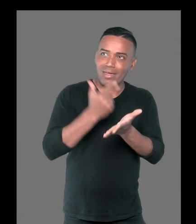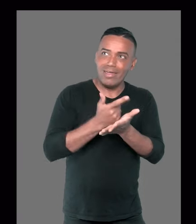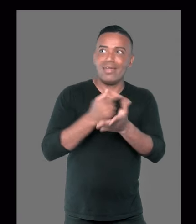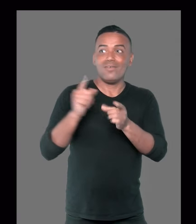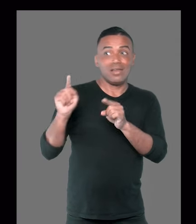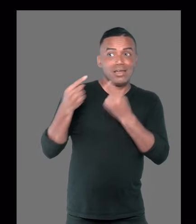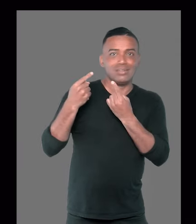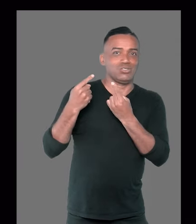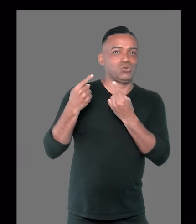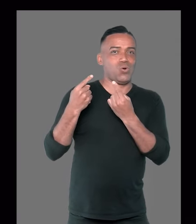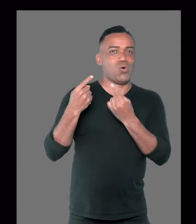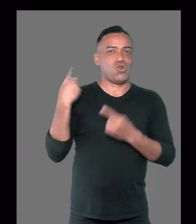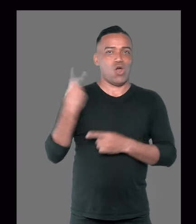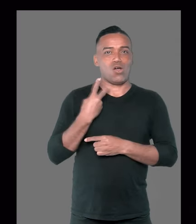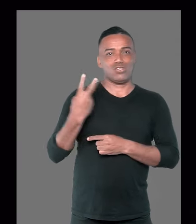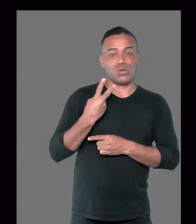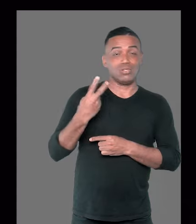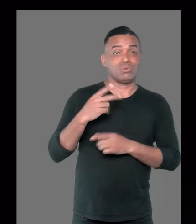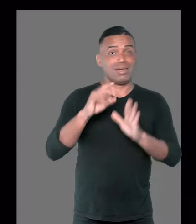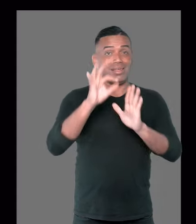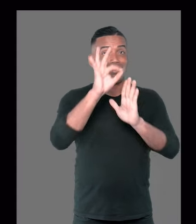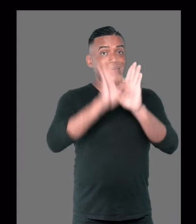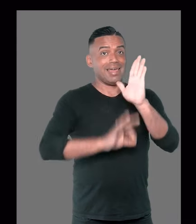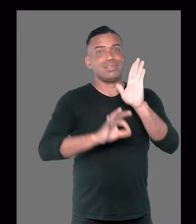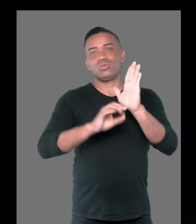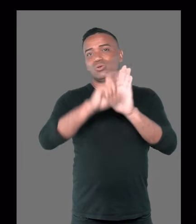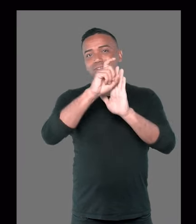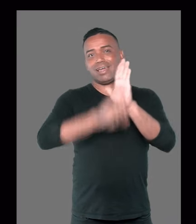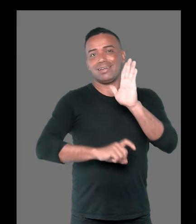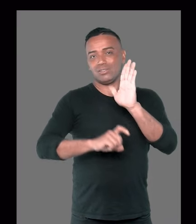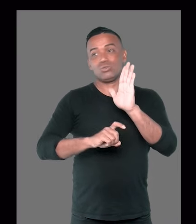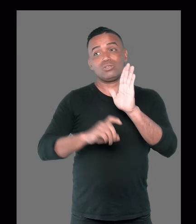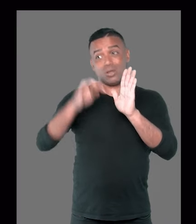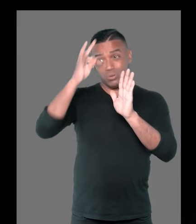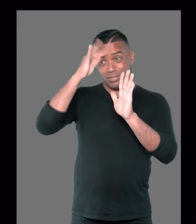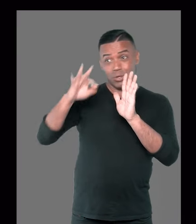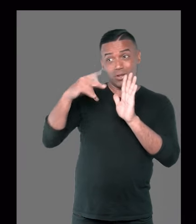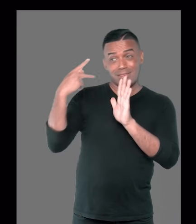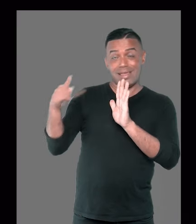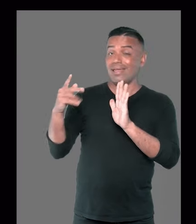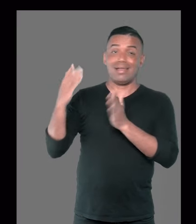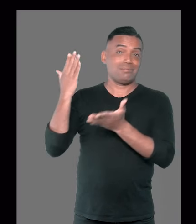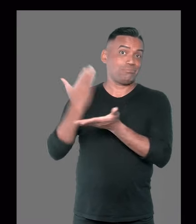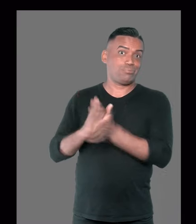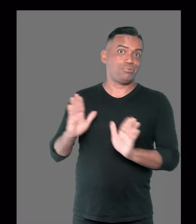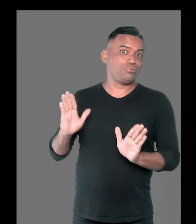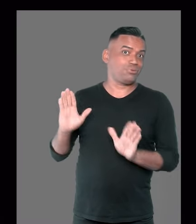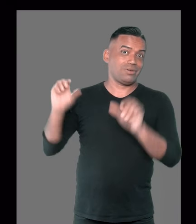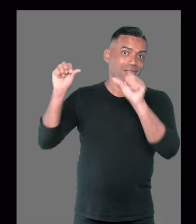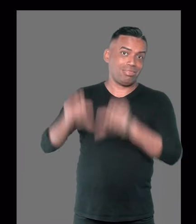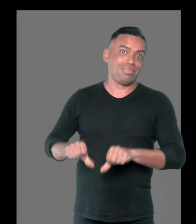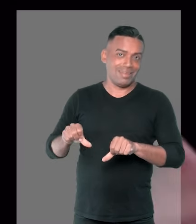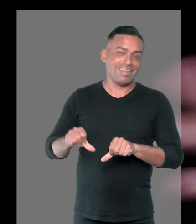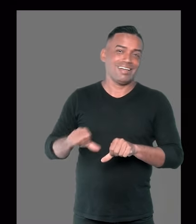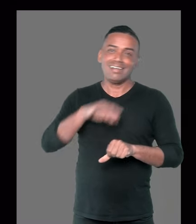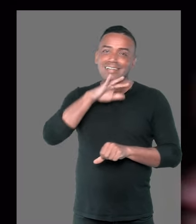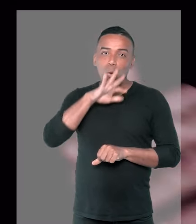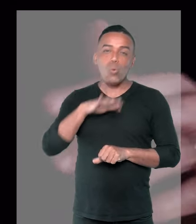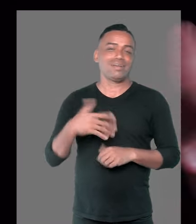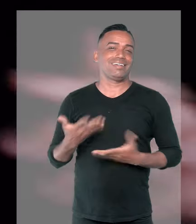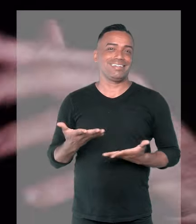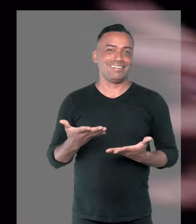a gente porque num num certo trecho do livro gente diz que as teorias dele não funcionam mais então